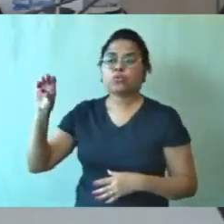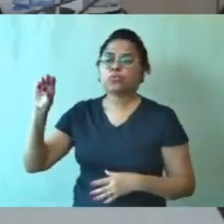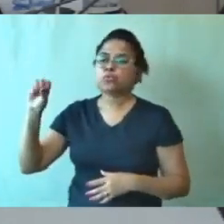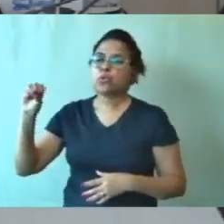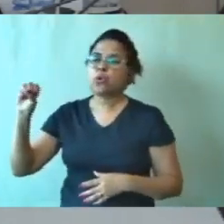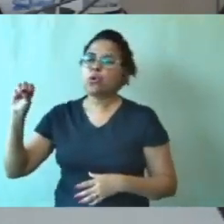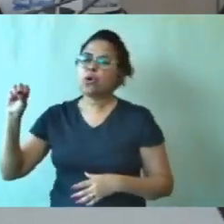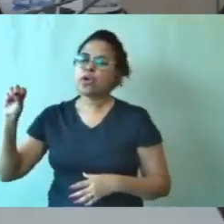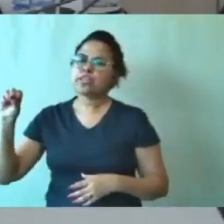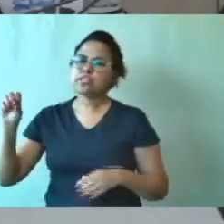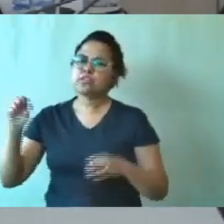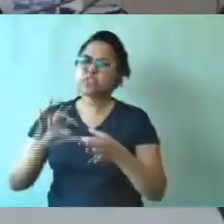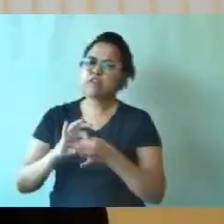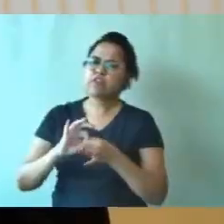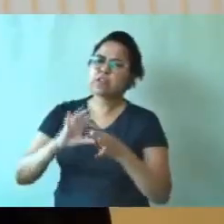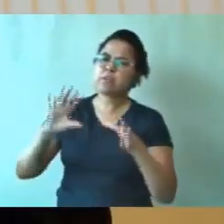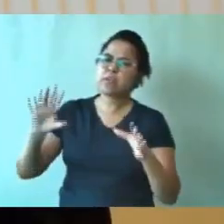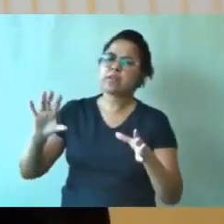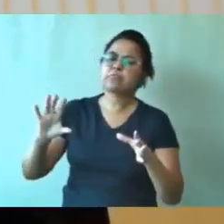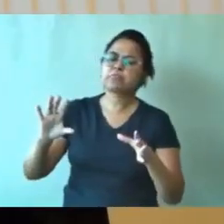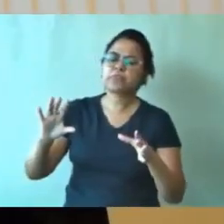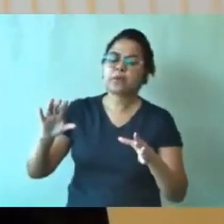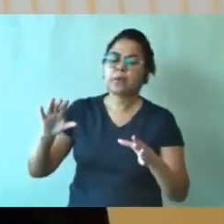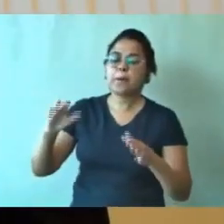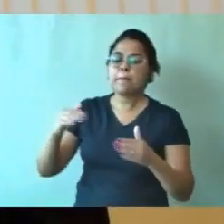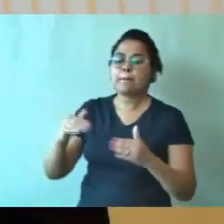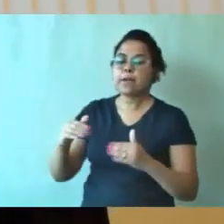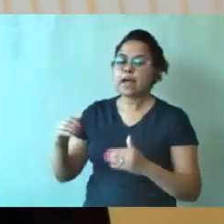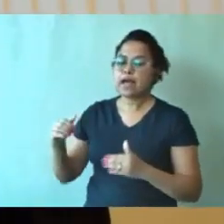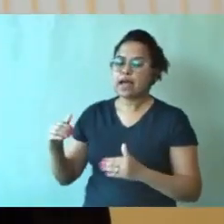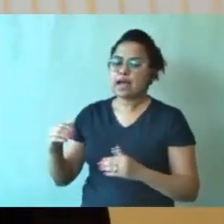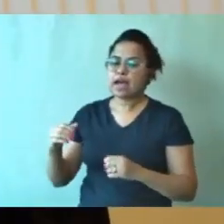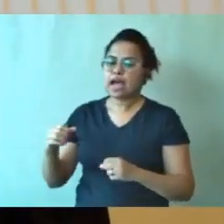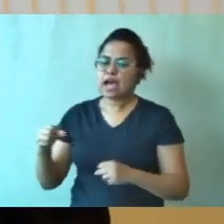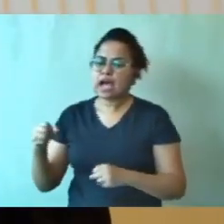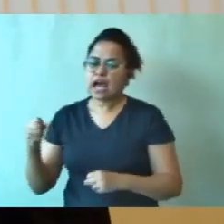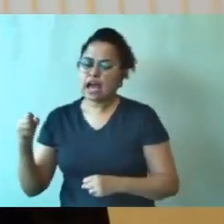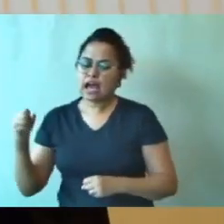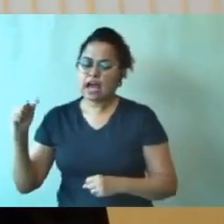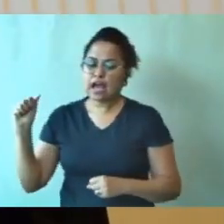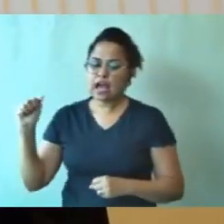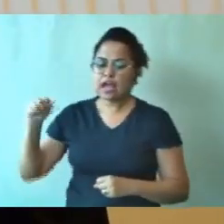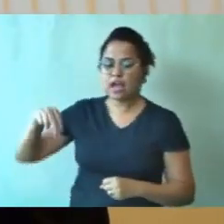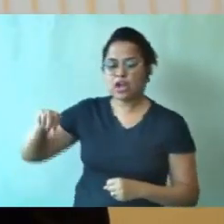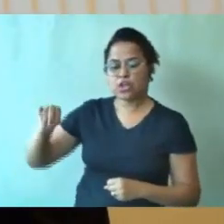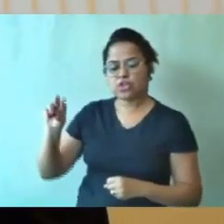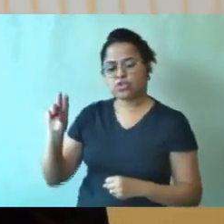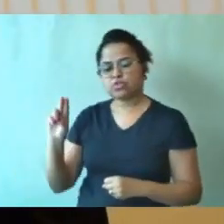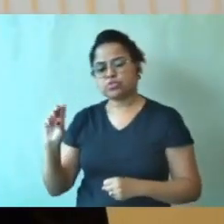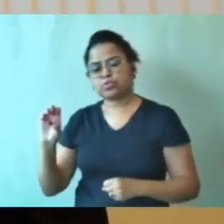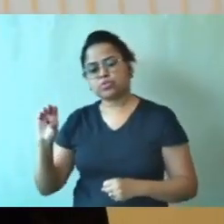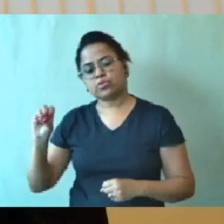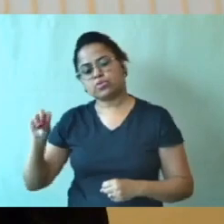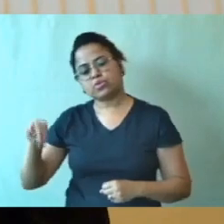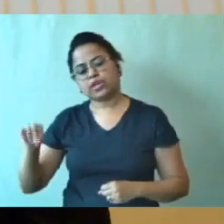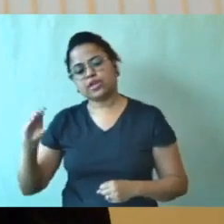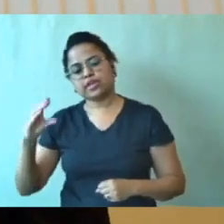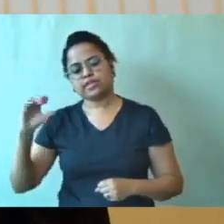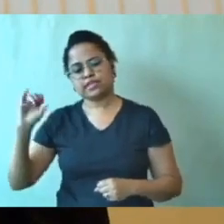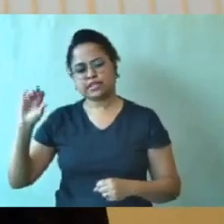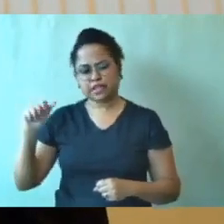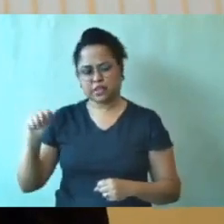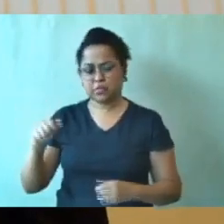autorizado a anuência prévia para tirar a Torres do consórcio em BH Leste. Mas, de fato, na